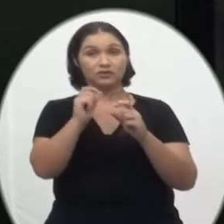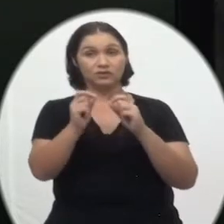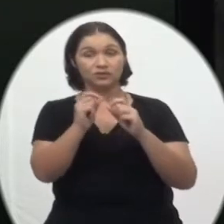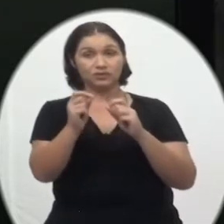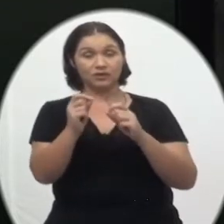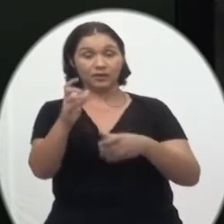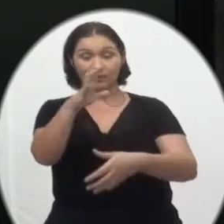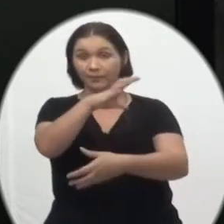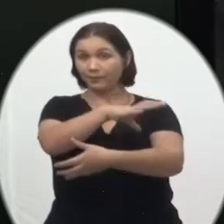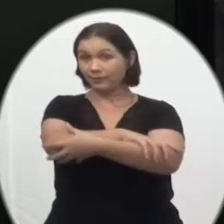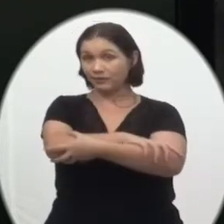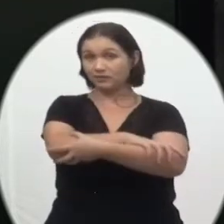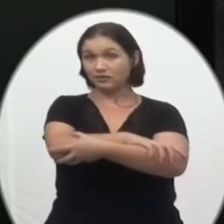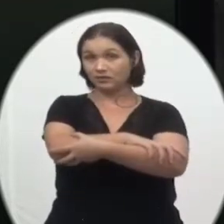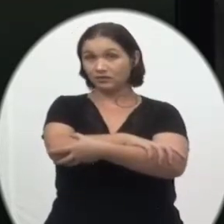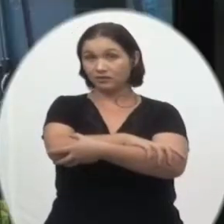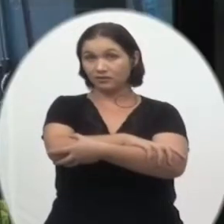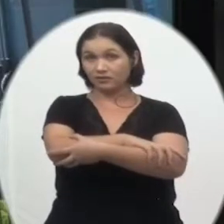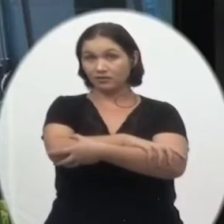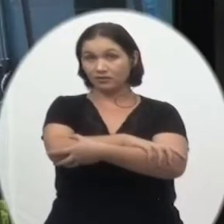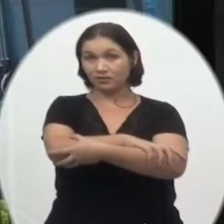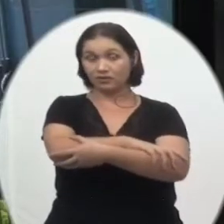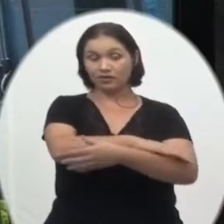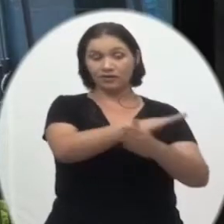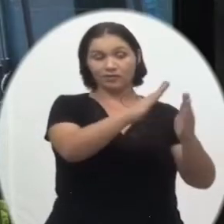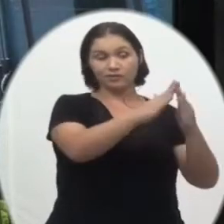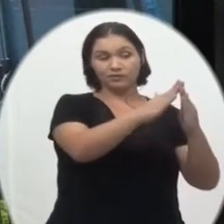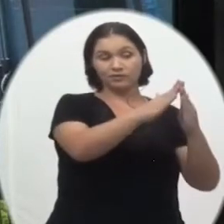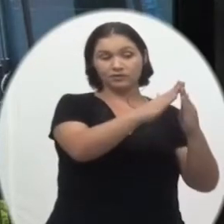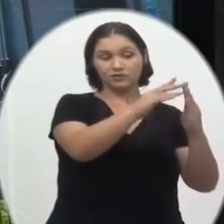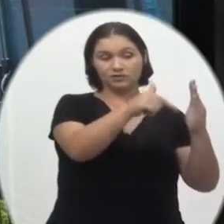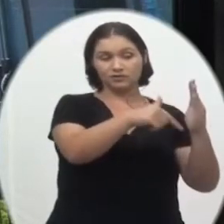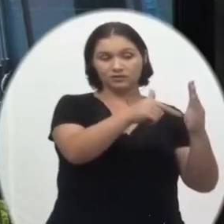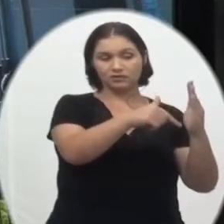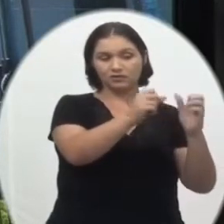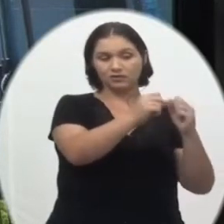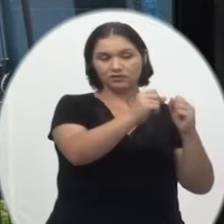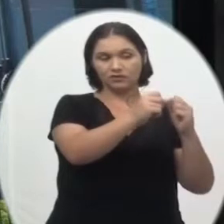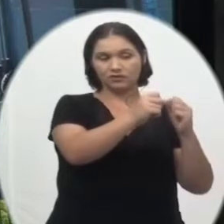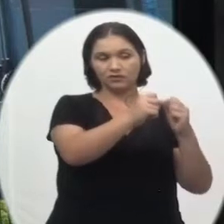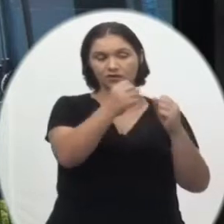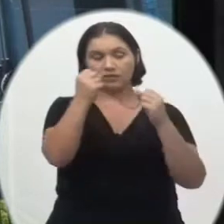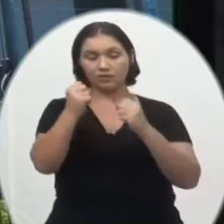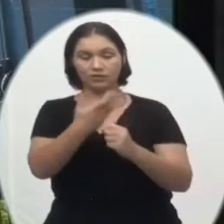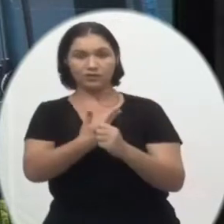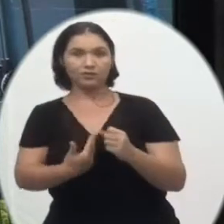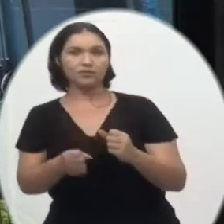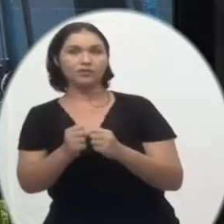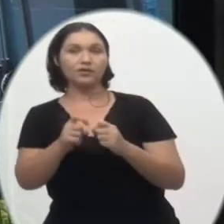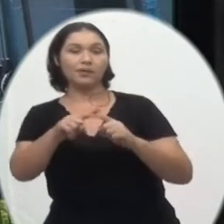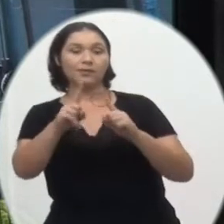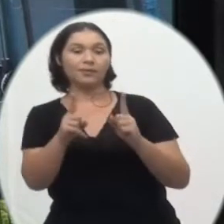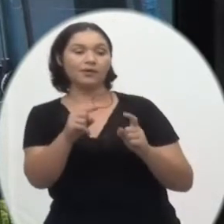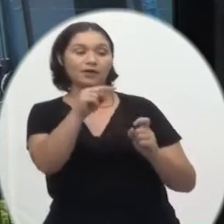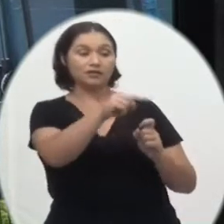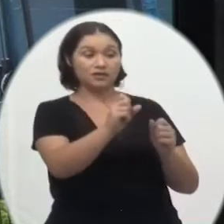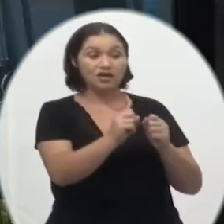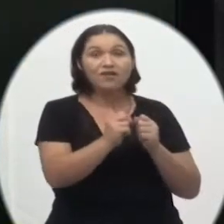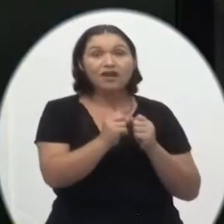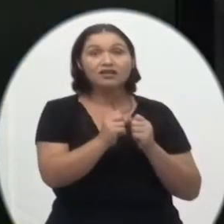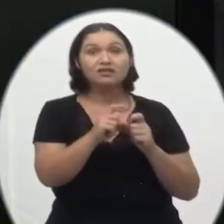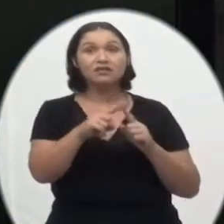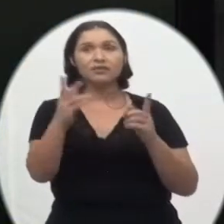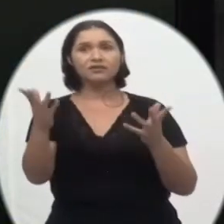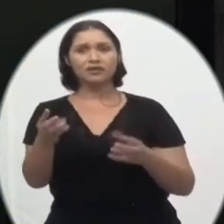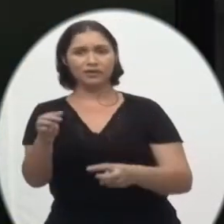parceria para o vizinho fazer a metade e o poder público a outra metade. A parte que era do vizinho foi feito e ficou a parte do município. Então está